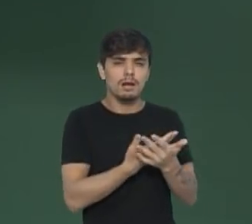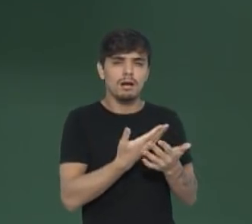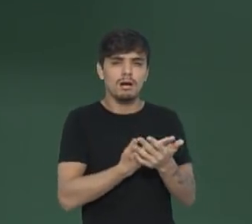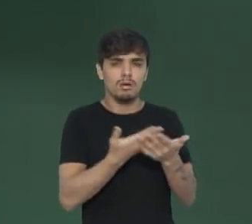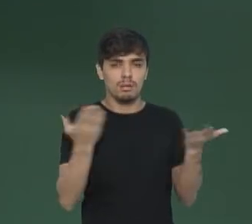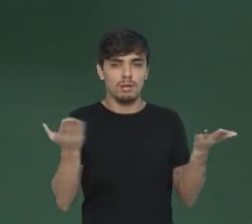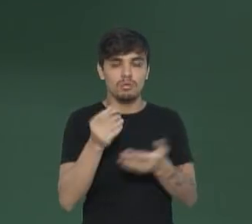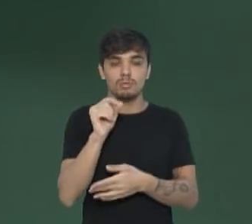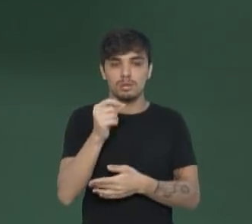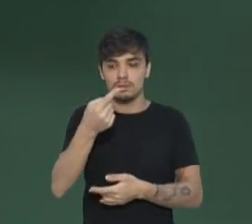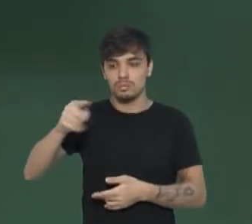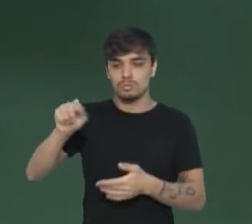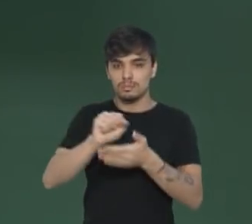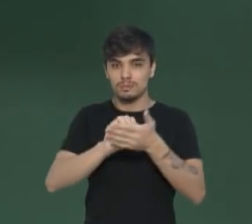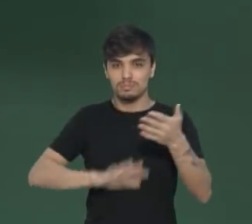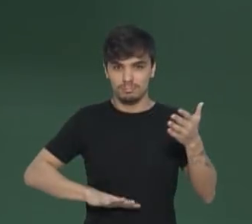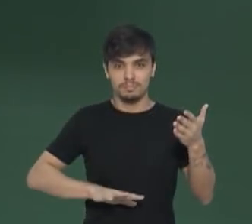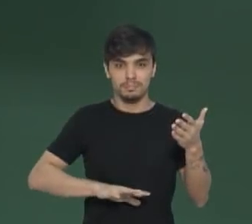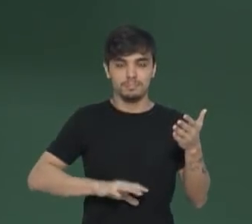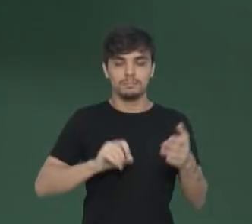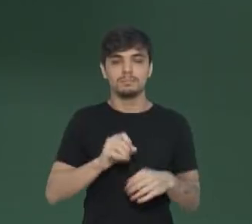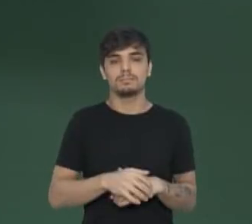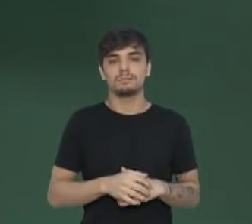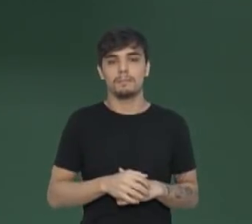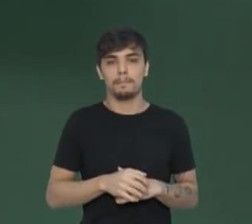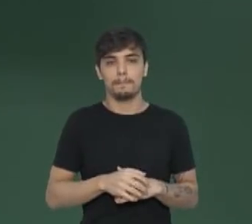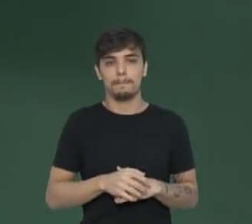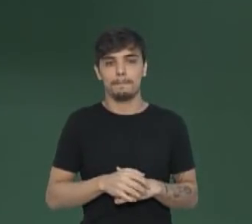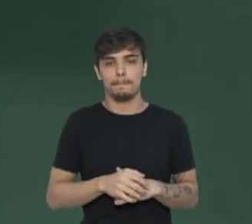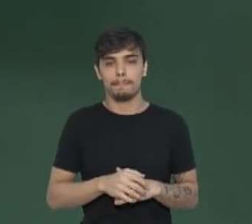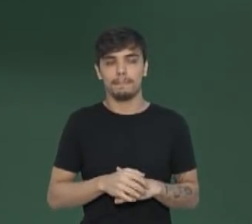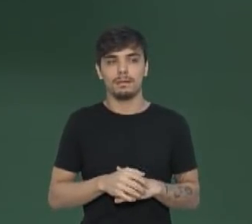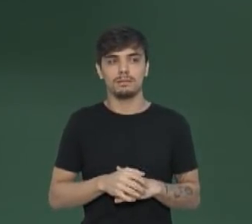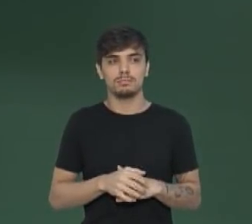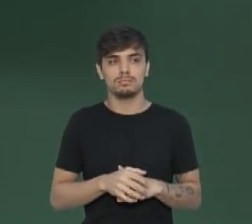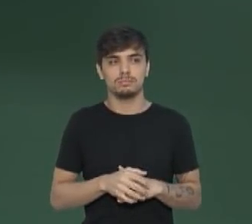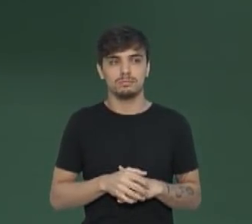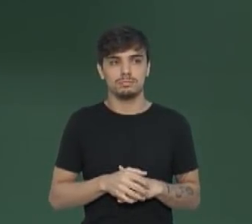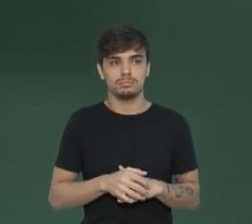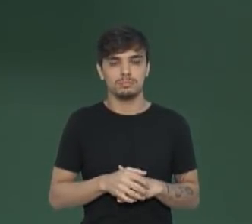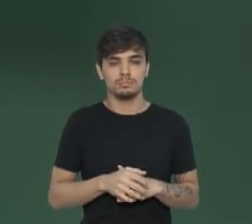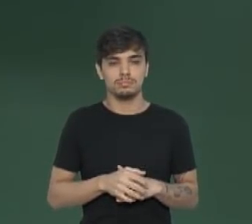último exercício aqui, que faz justamente, né, uma